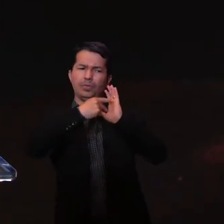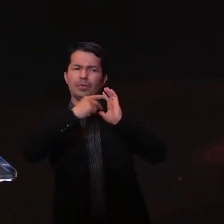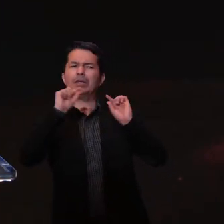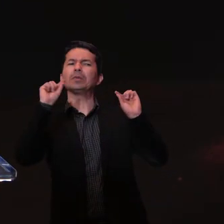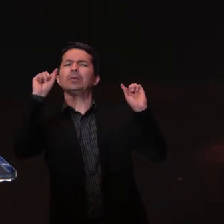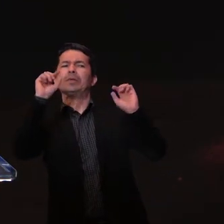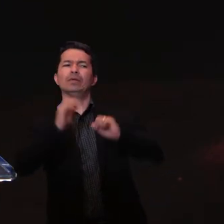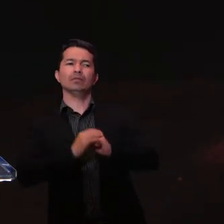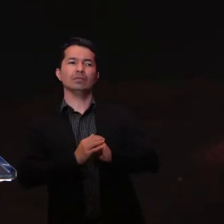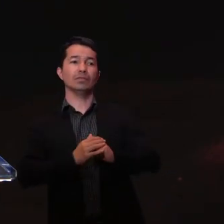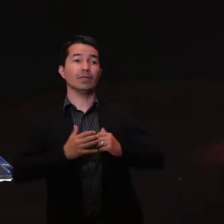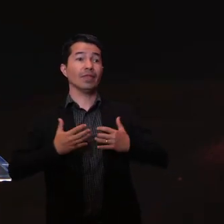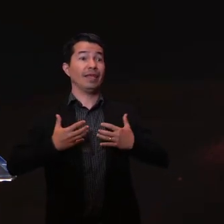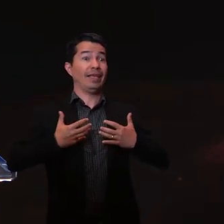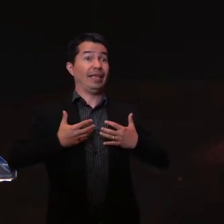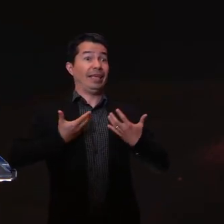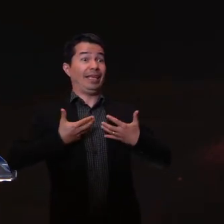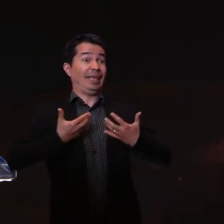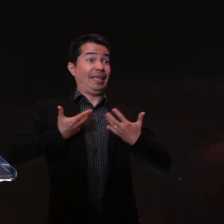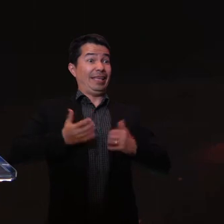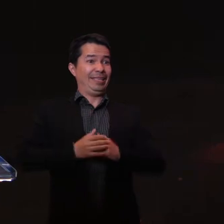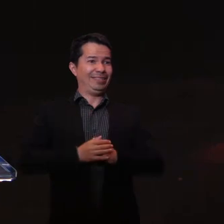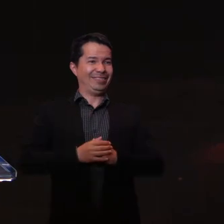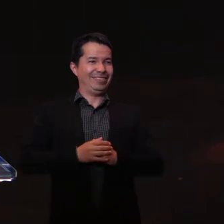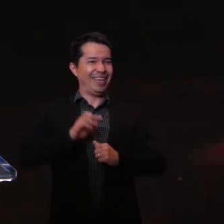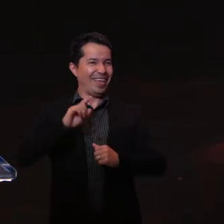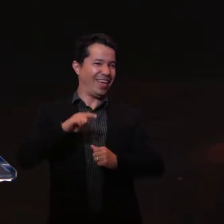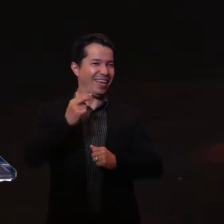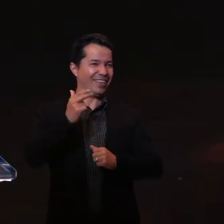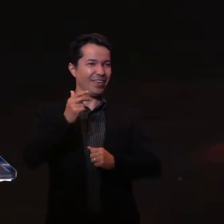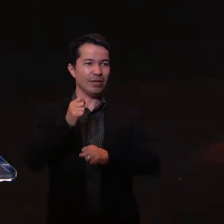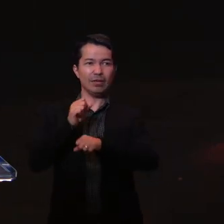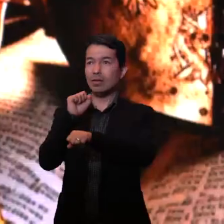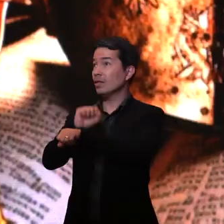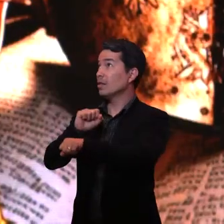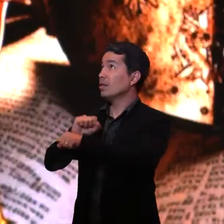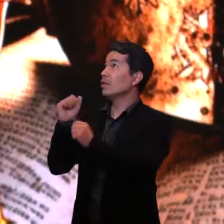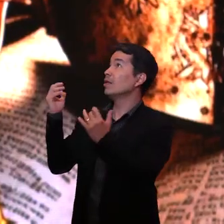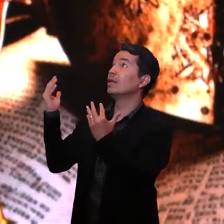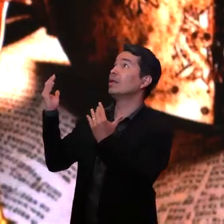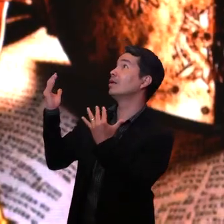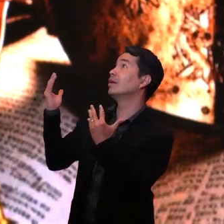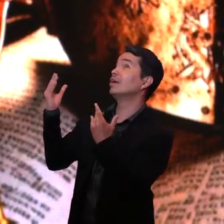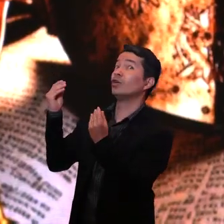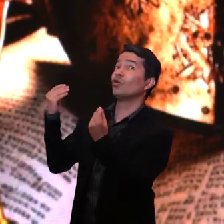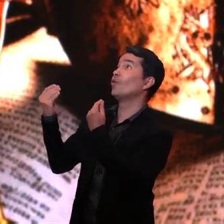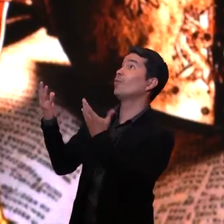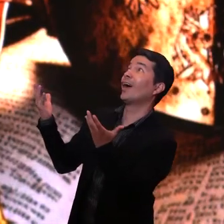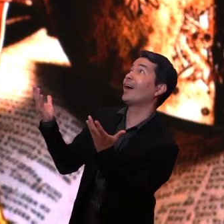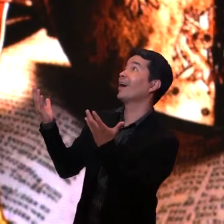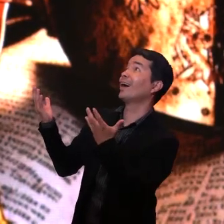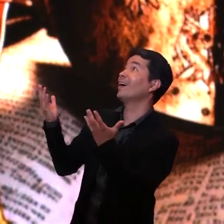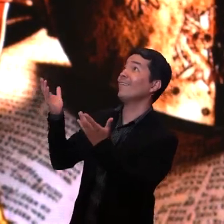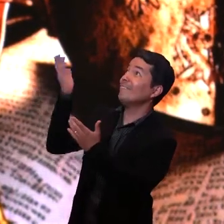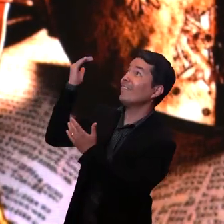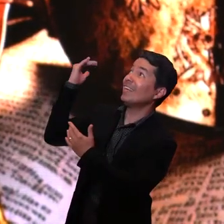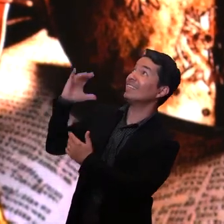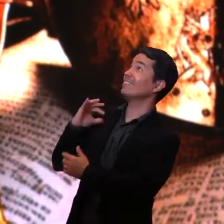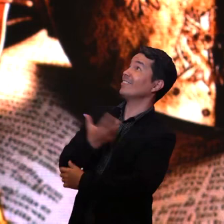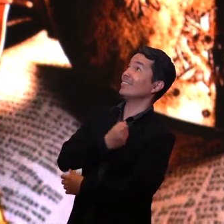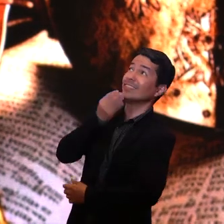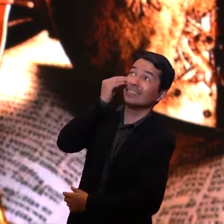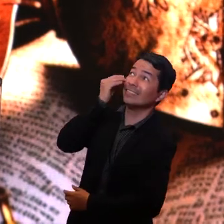regozijo e expectativa confiante da salvação eterna.